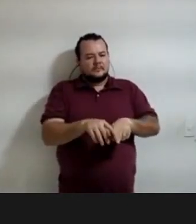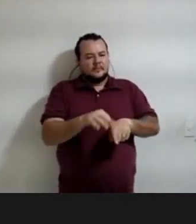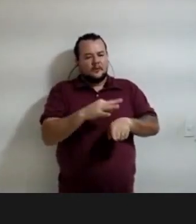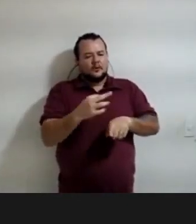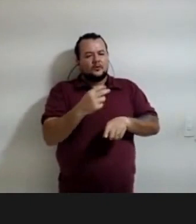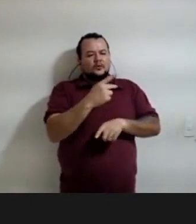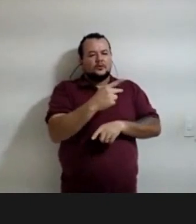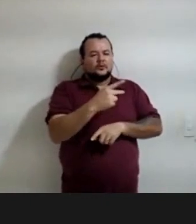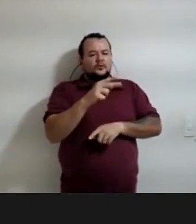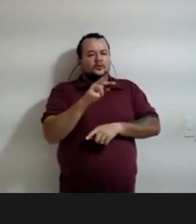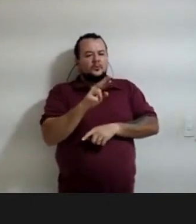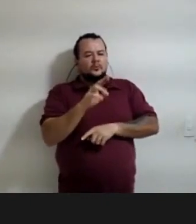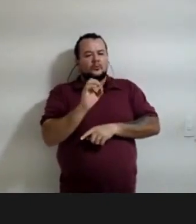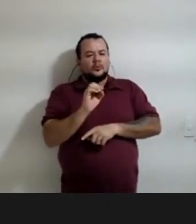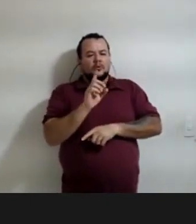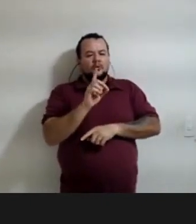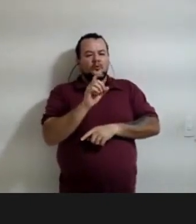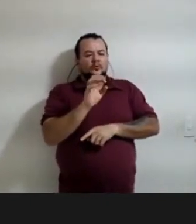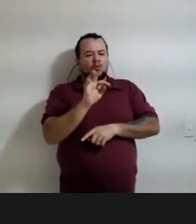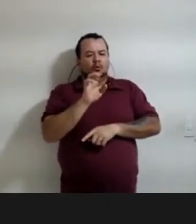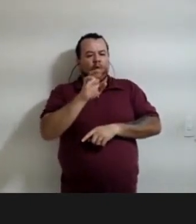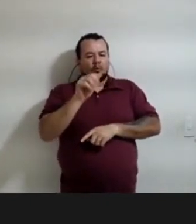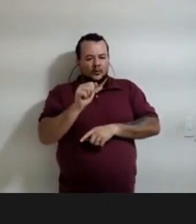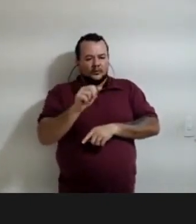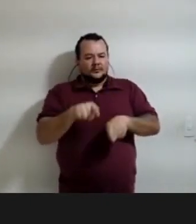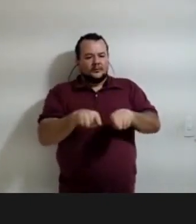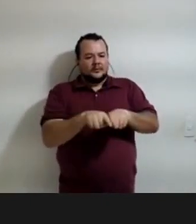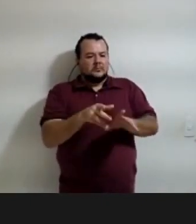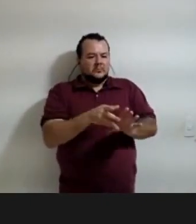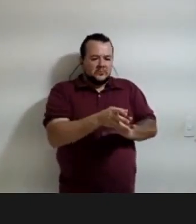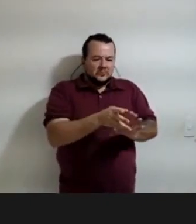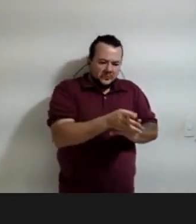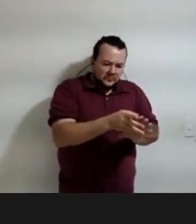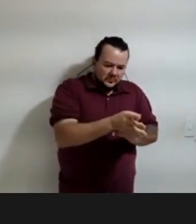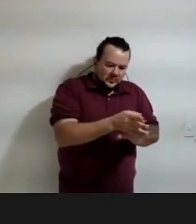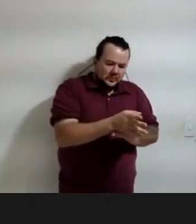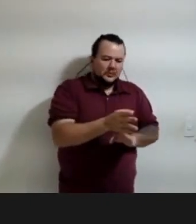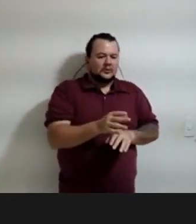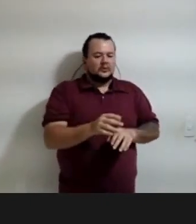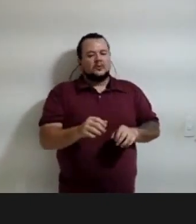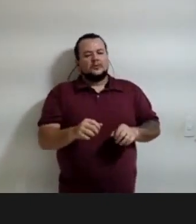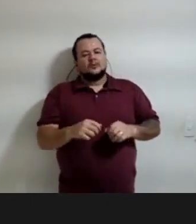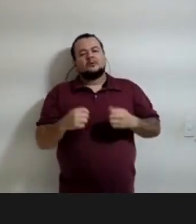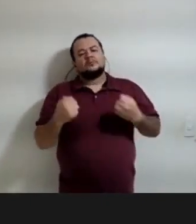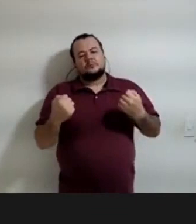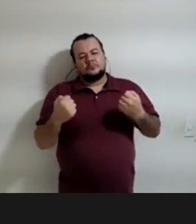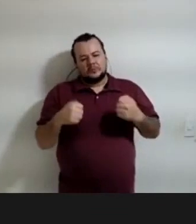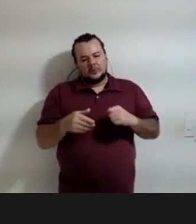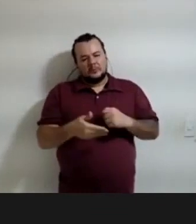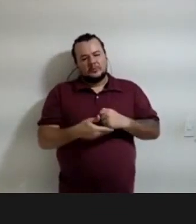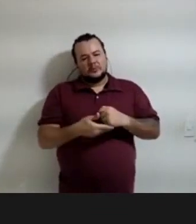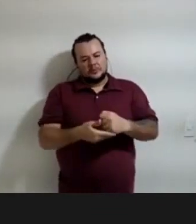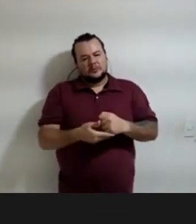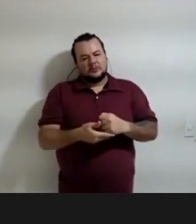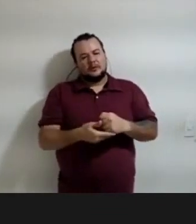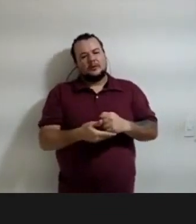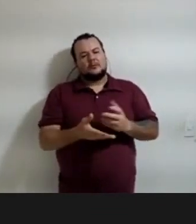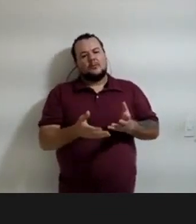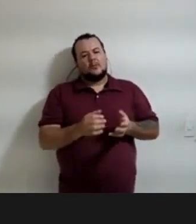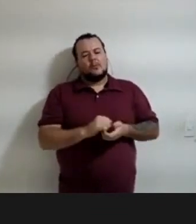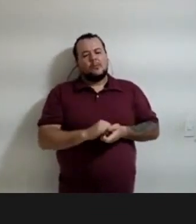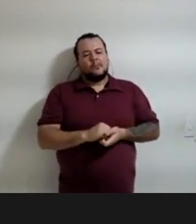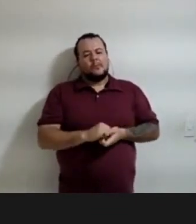Thay Limeira e a Luísa Paterno, que também permitiram dar a forma que se tornou necessária